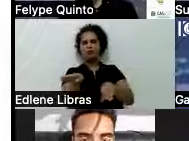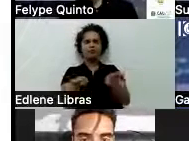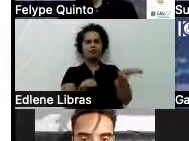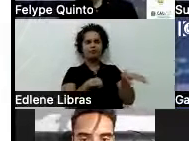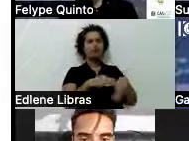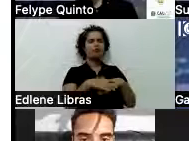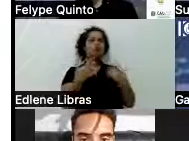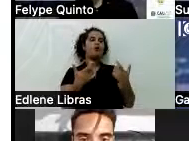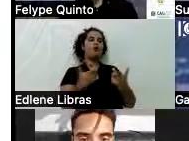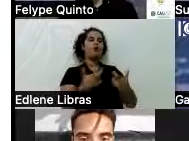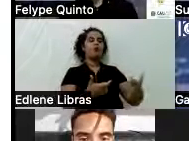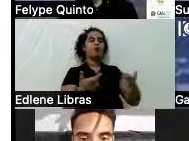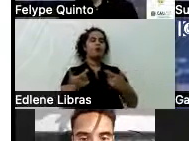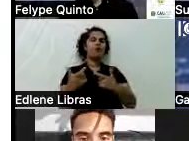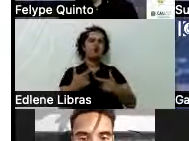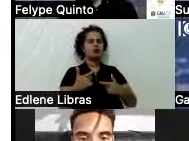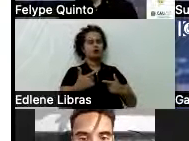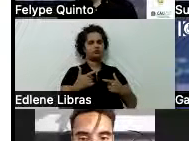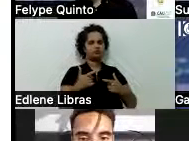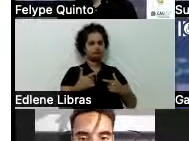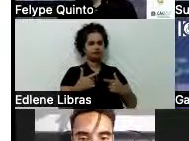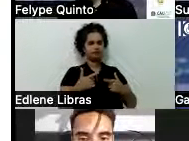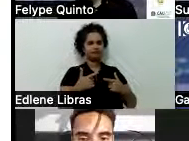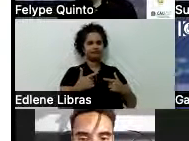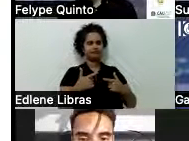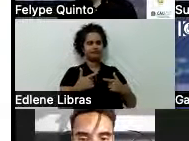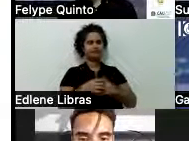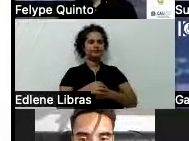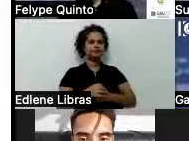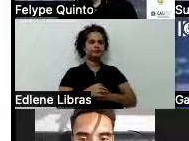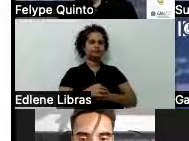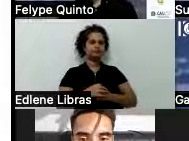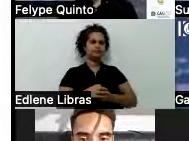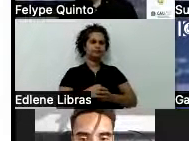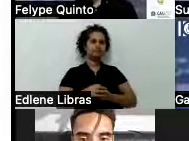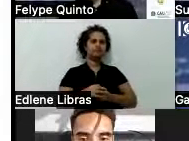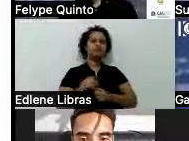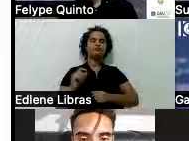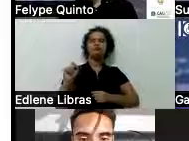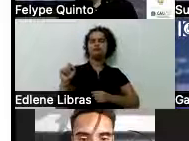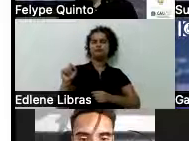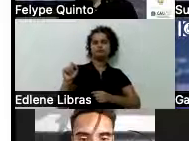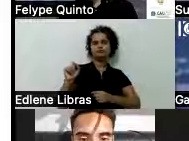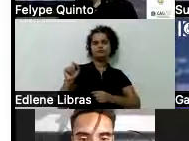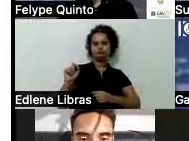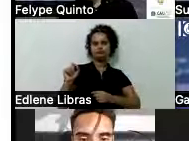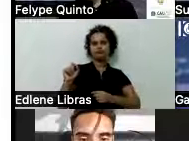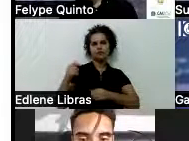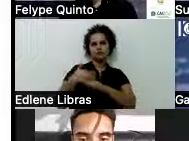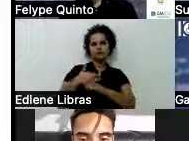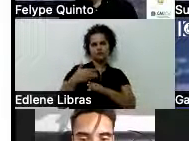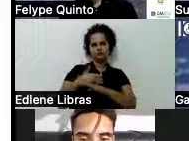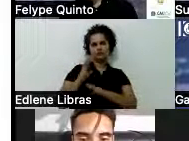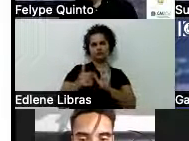uma interseção viária, uma área residual, uma vaga, etc. Os atores envolvidos, que são os atores que eu já apresentei antes.